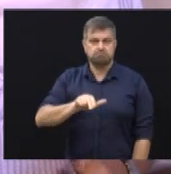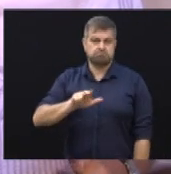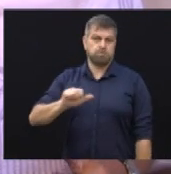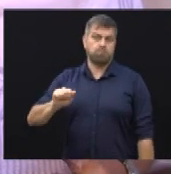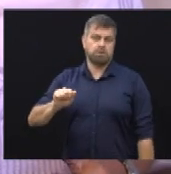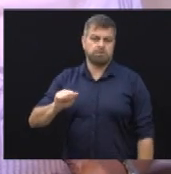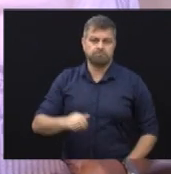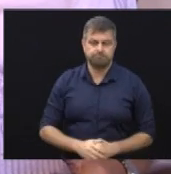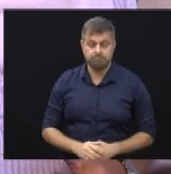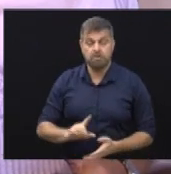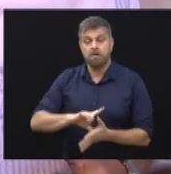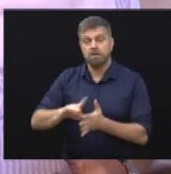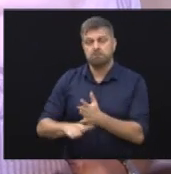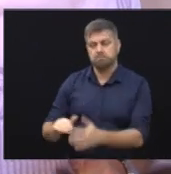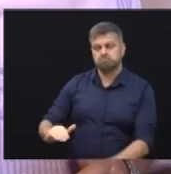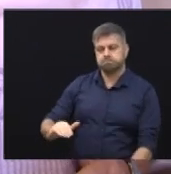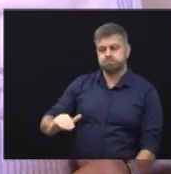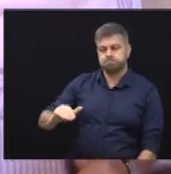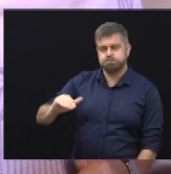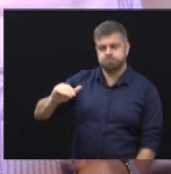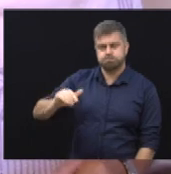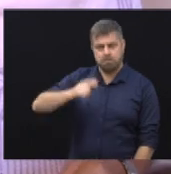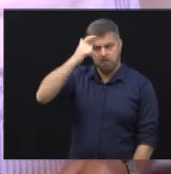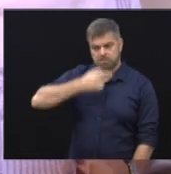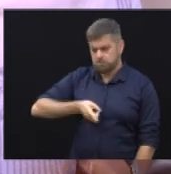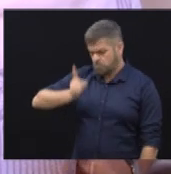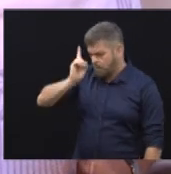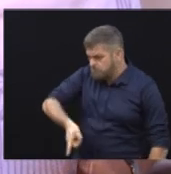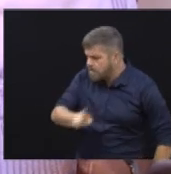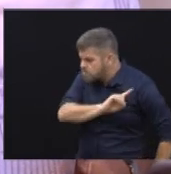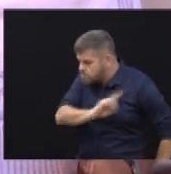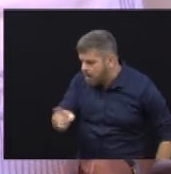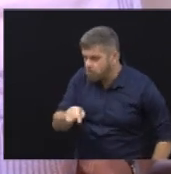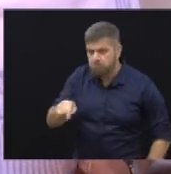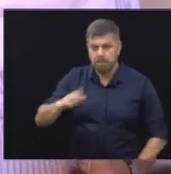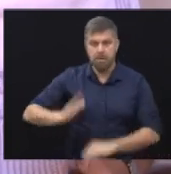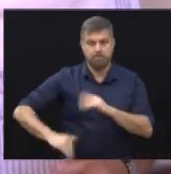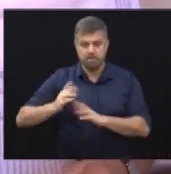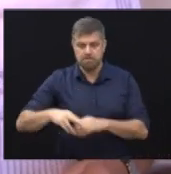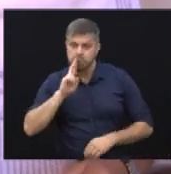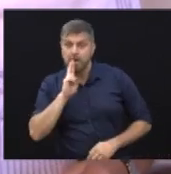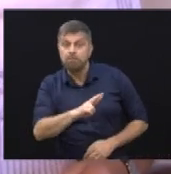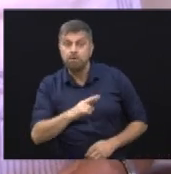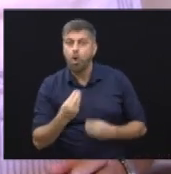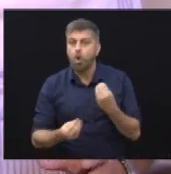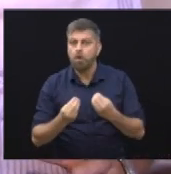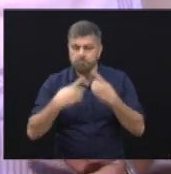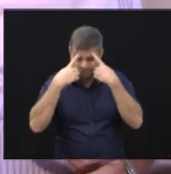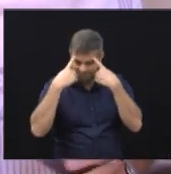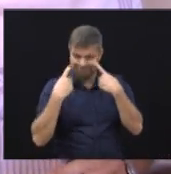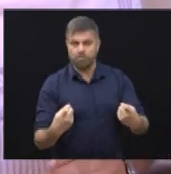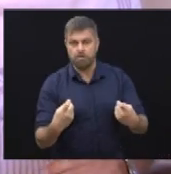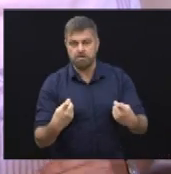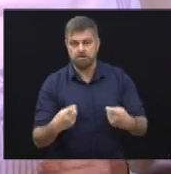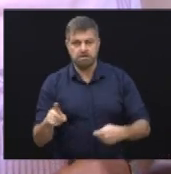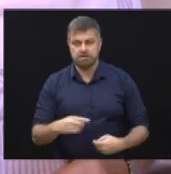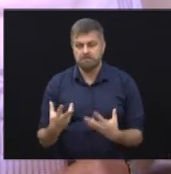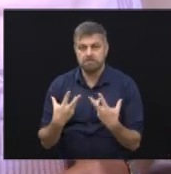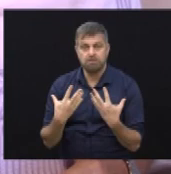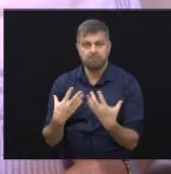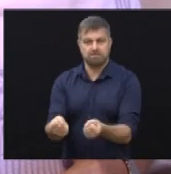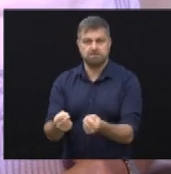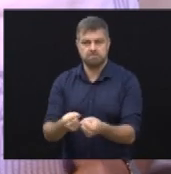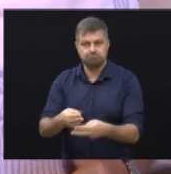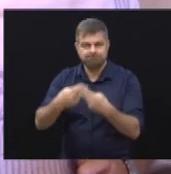E muitas vezes, quando adulto, a hora que ela escuta um não, ela age com violência, né? Então ela não